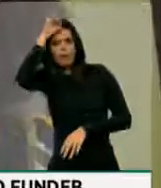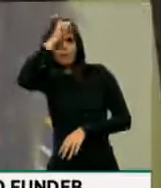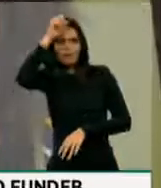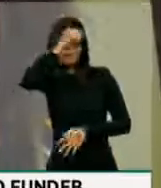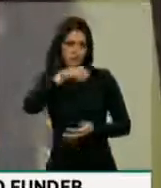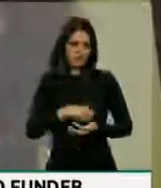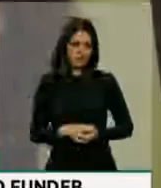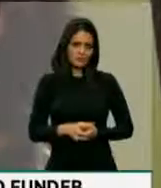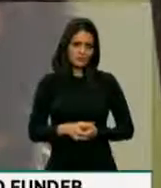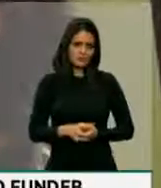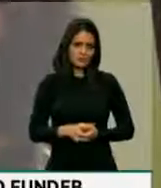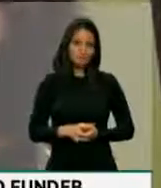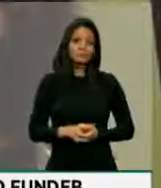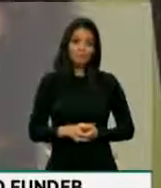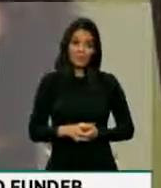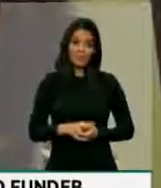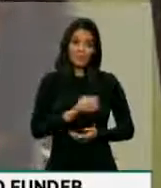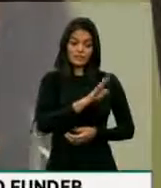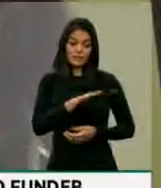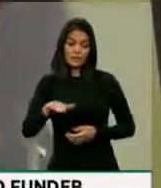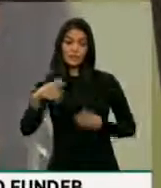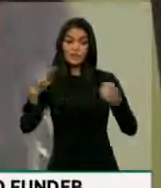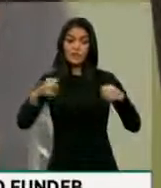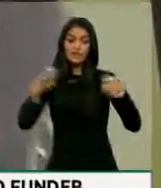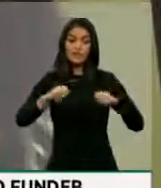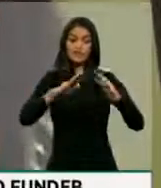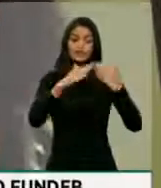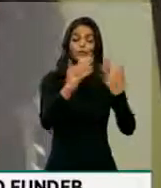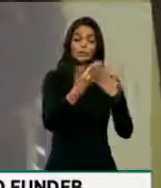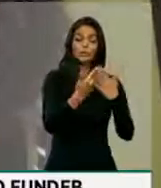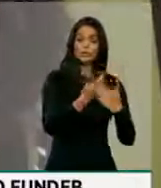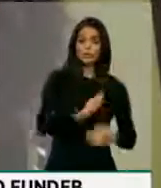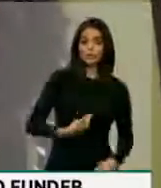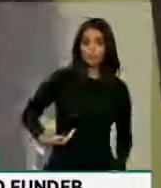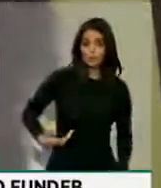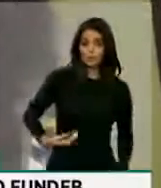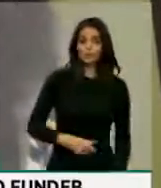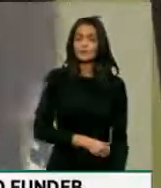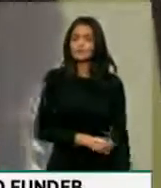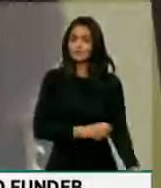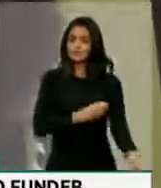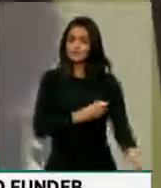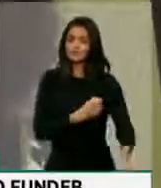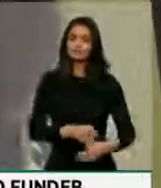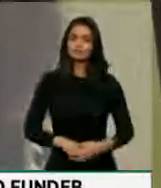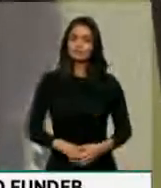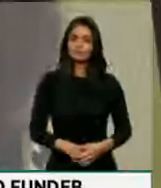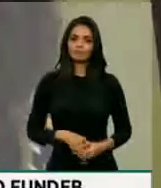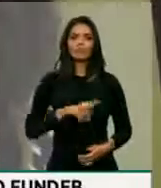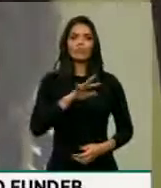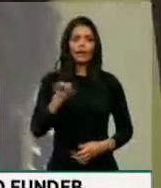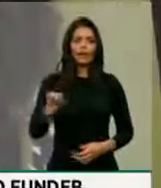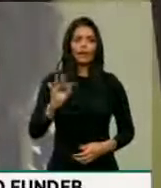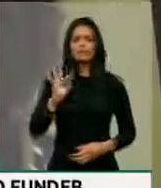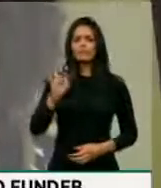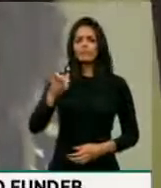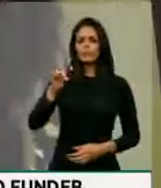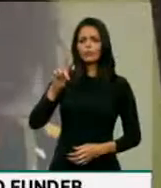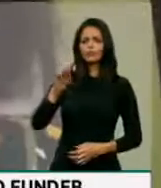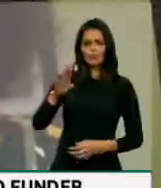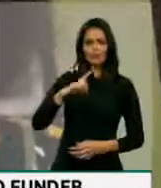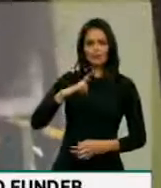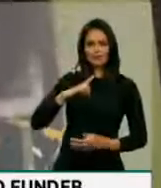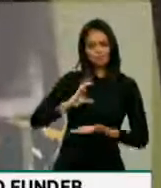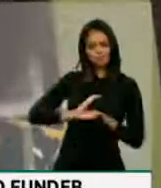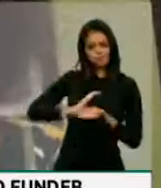As crianças desse país que precisam de escolas públicas e que, portanto, terão no Fundeb a garantia do